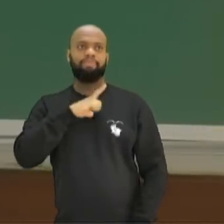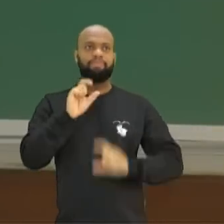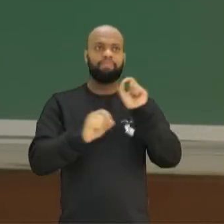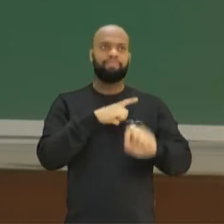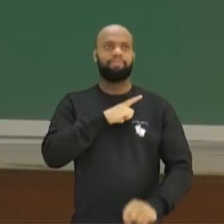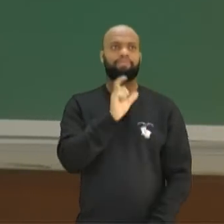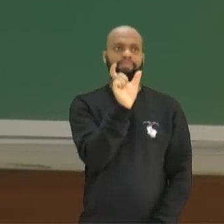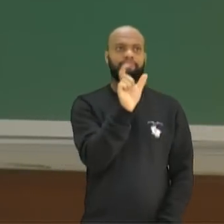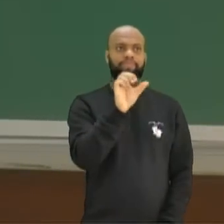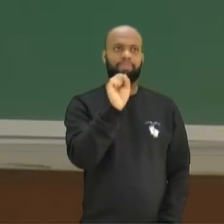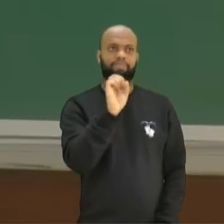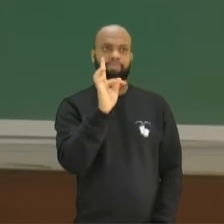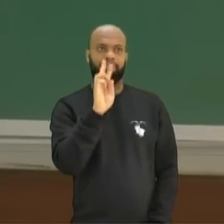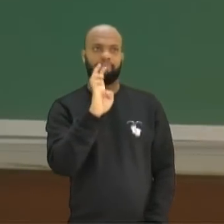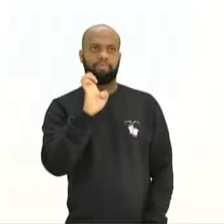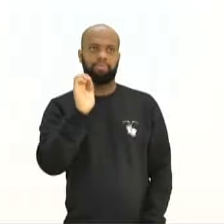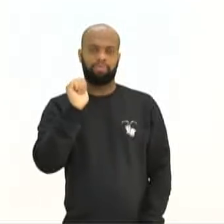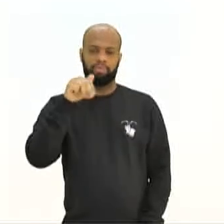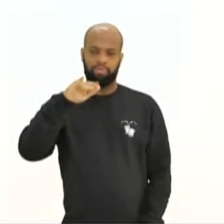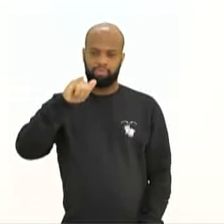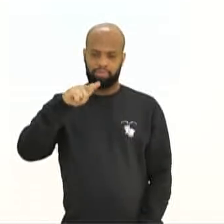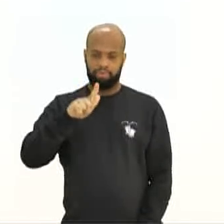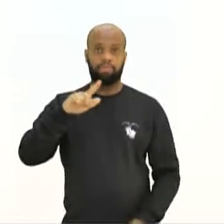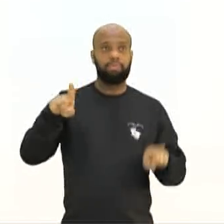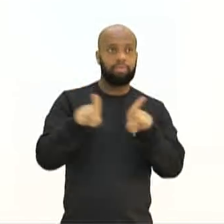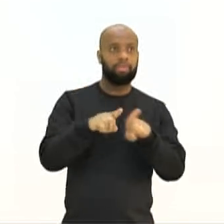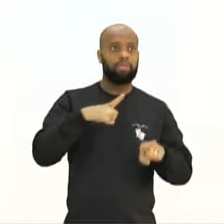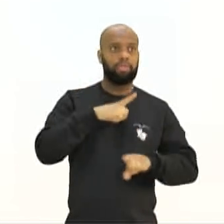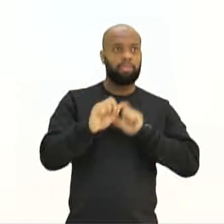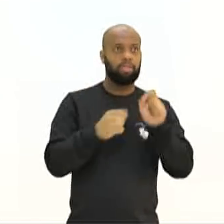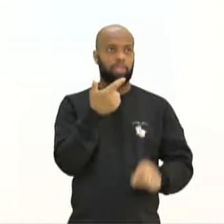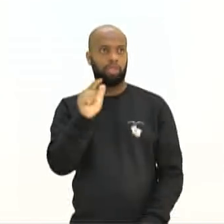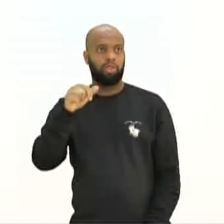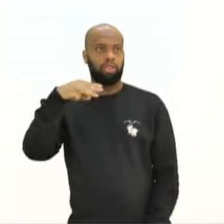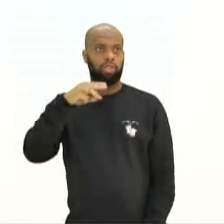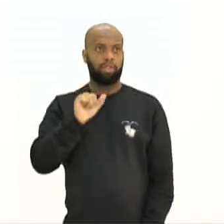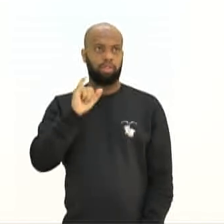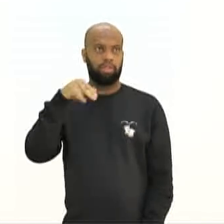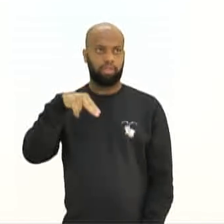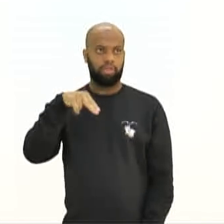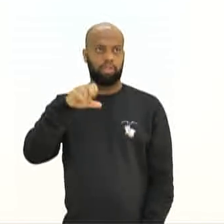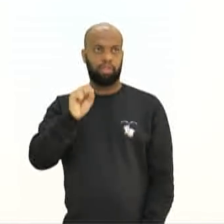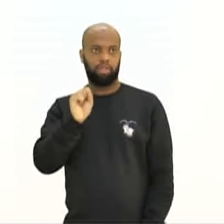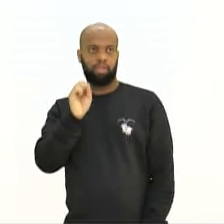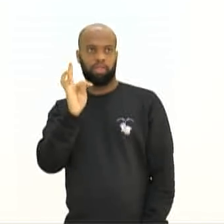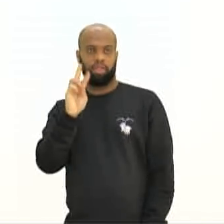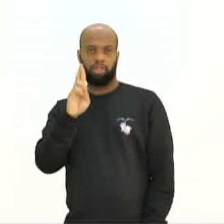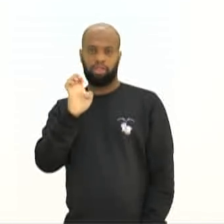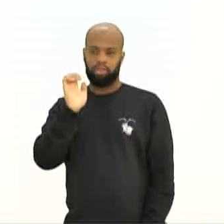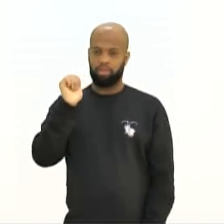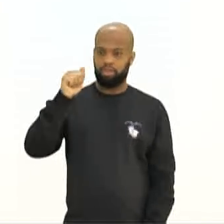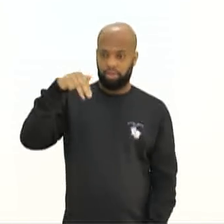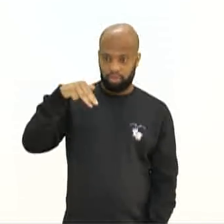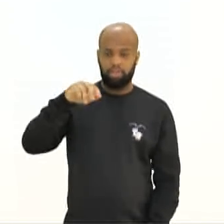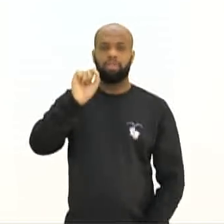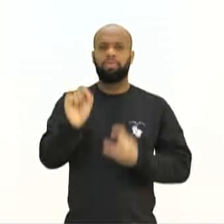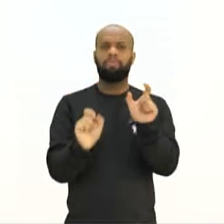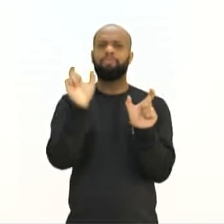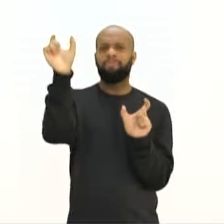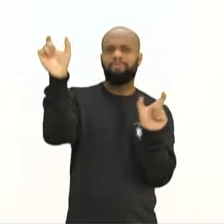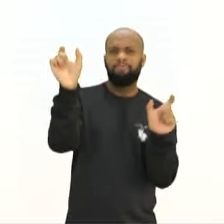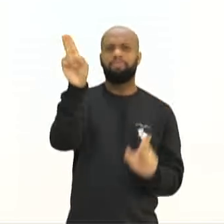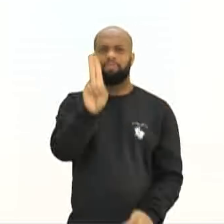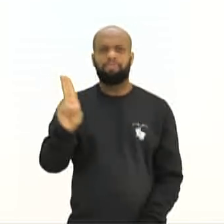traz o quê? Streaming e depois ele traz mainstream. Ao fazer uso desses termos, o que o